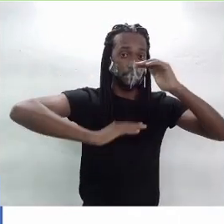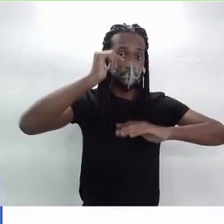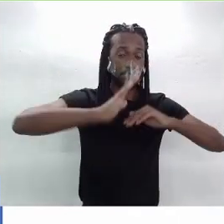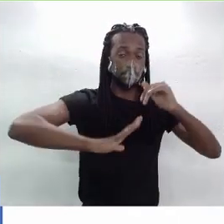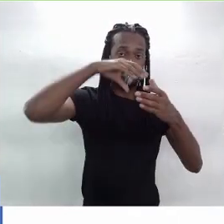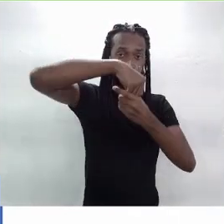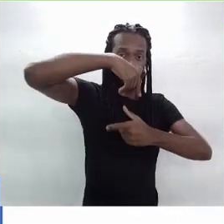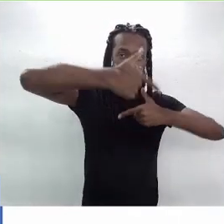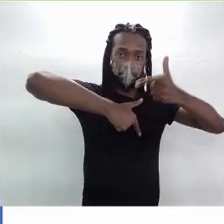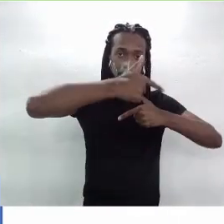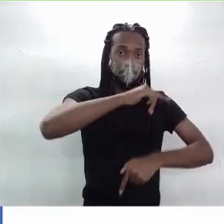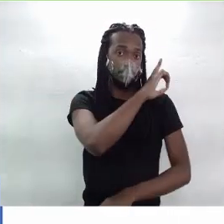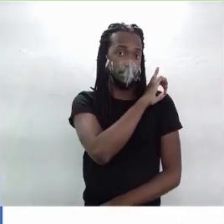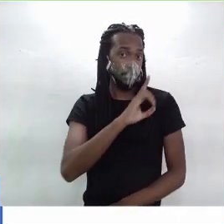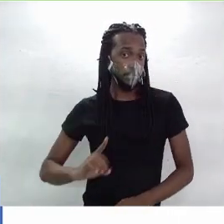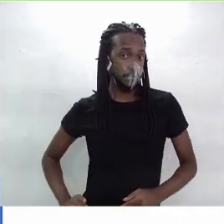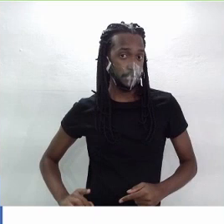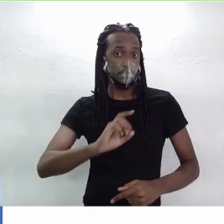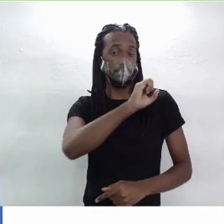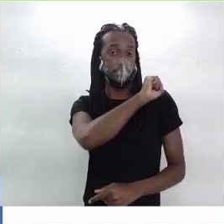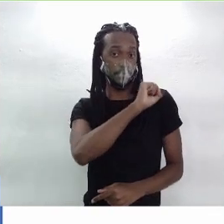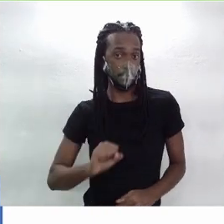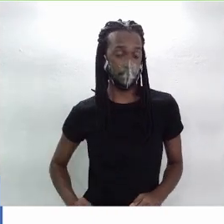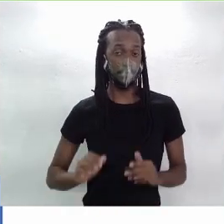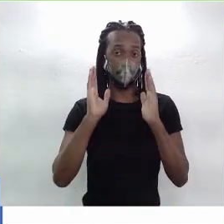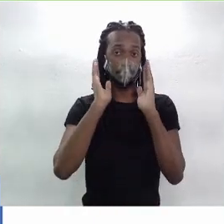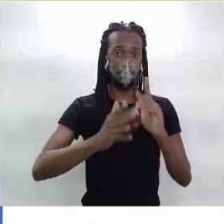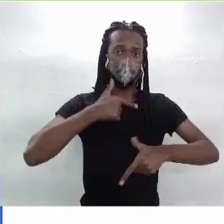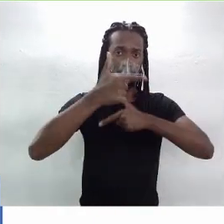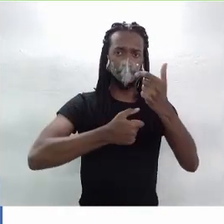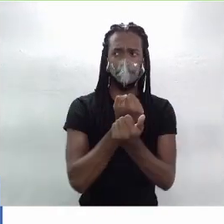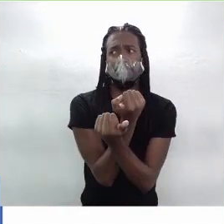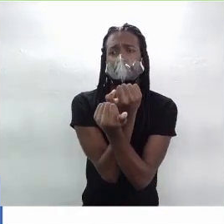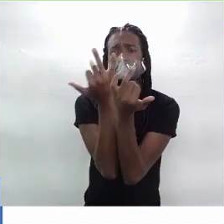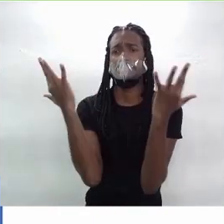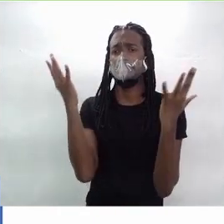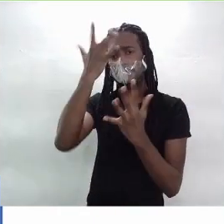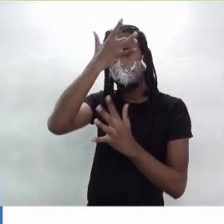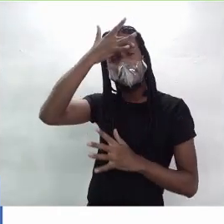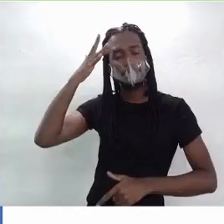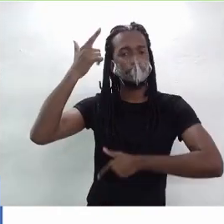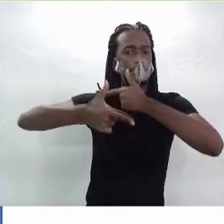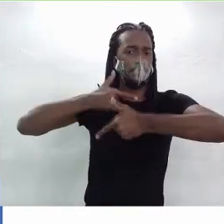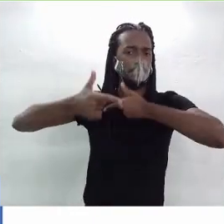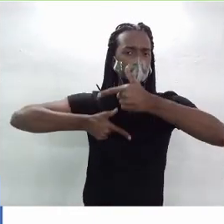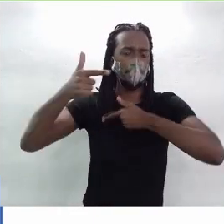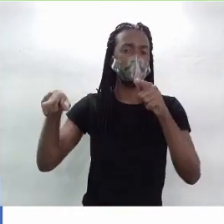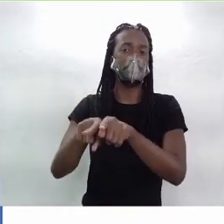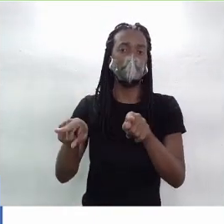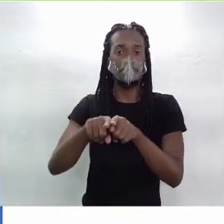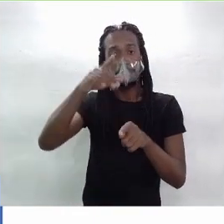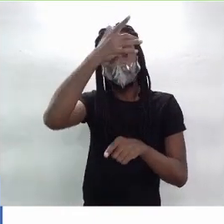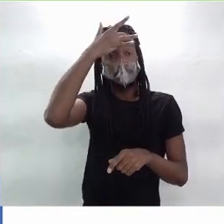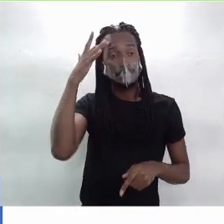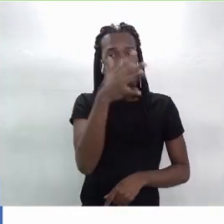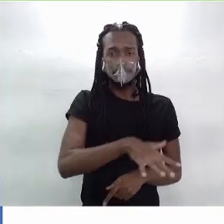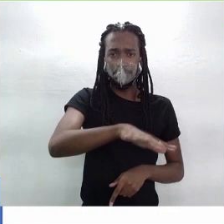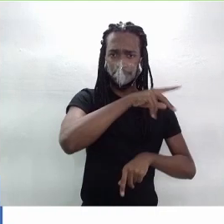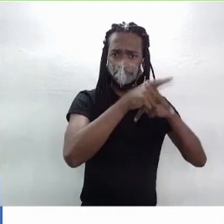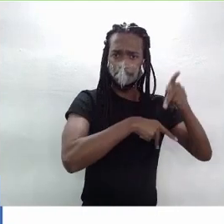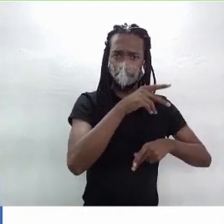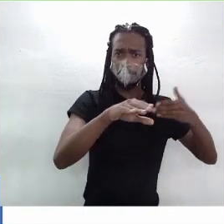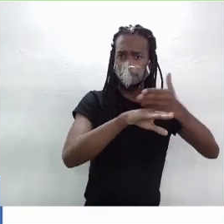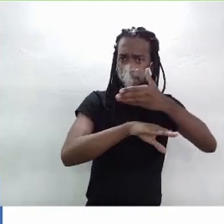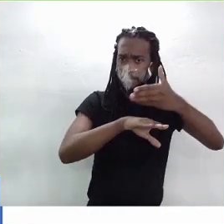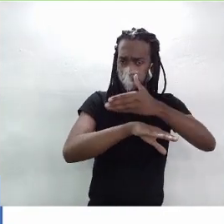parlamentares, deputados e senadores, milhares de funcionários e a participação popular, quer